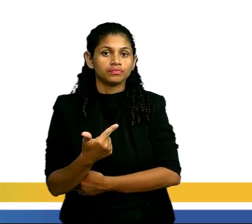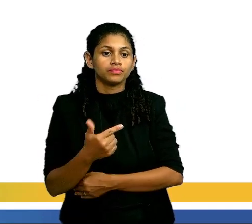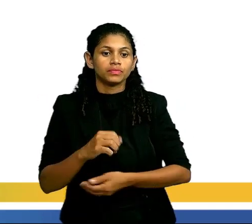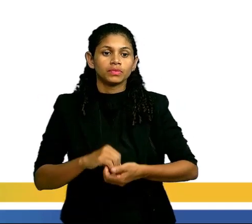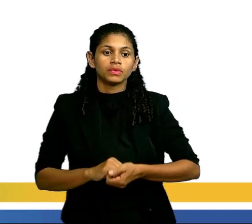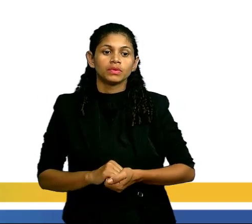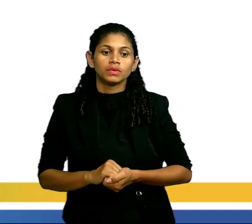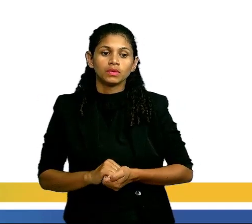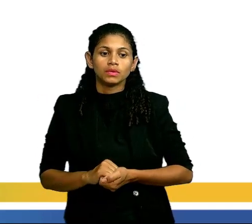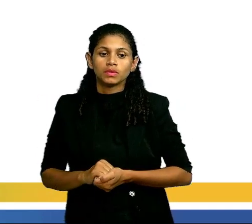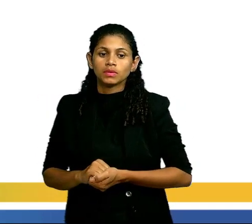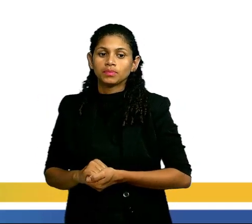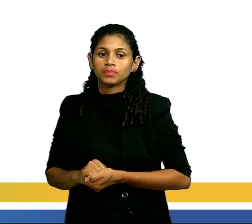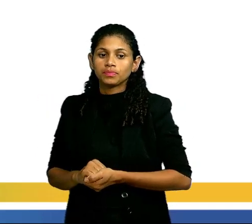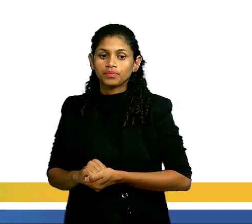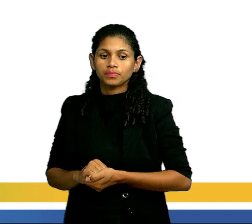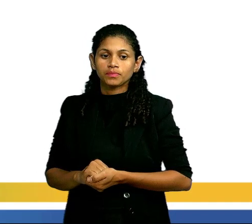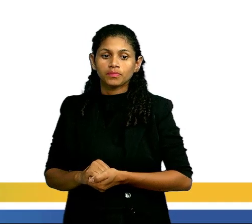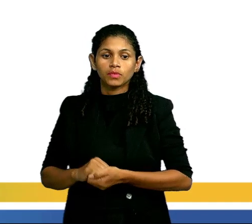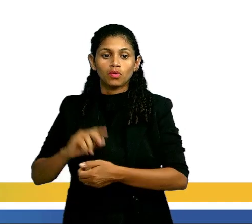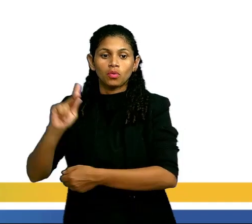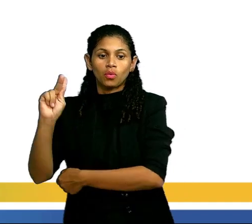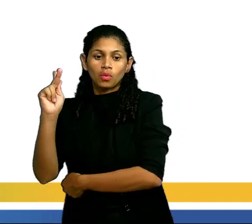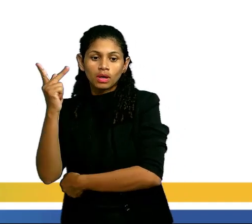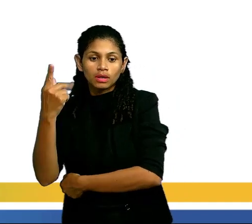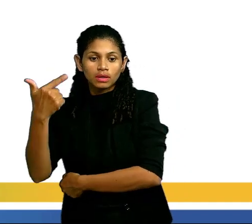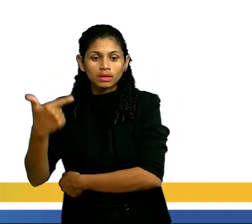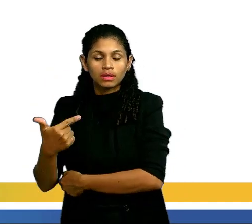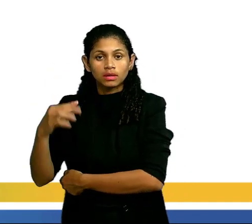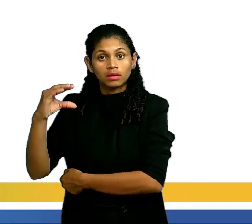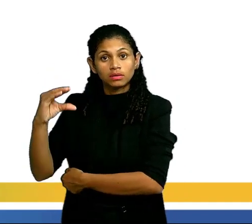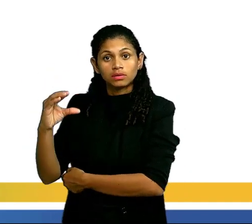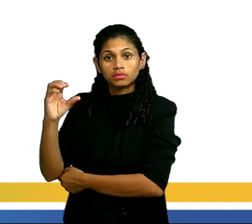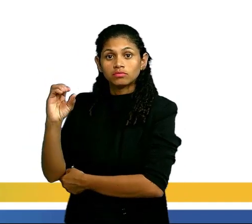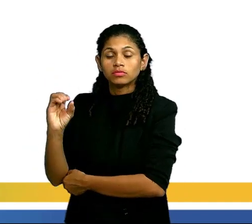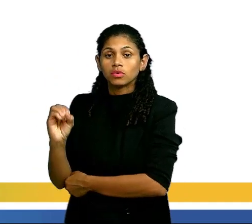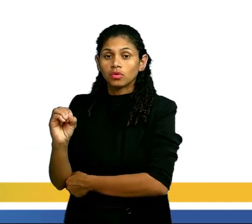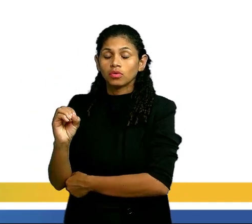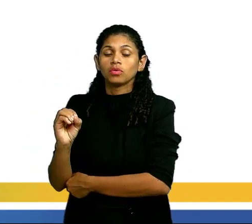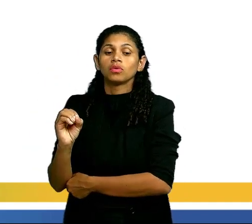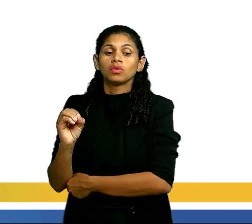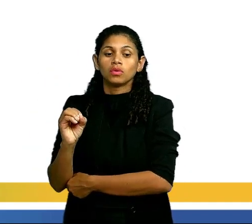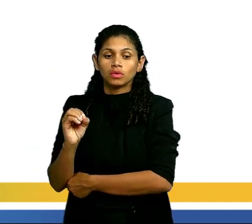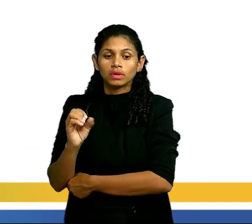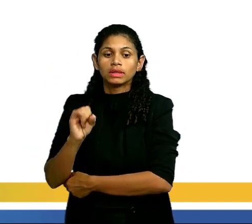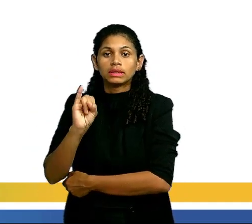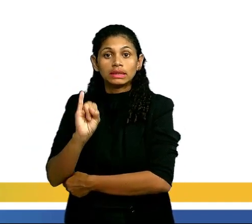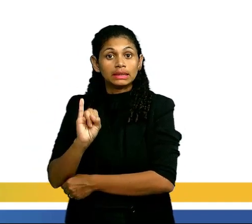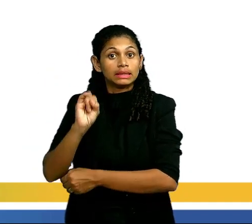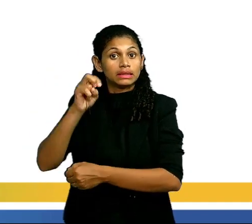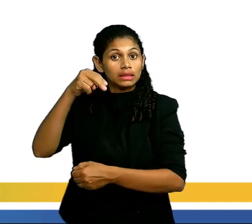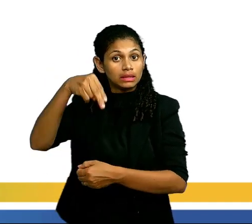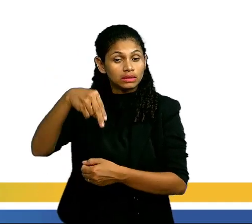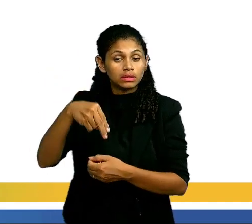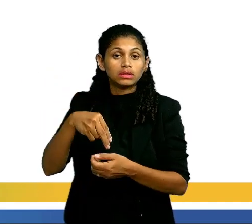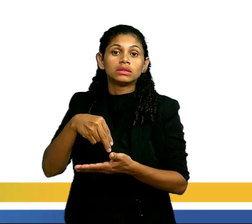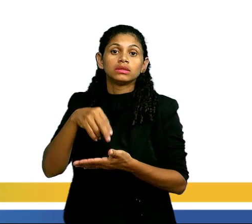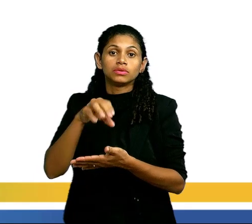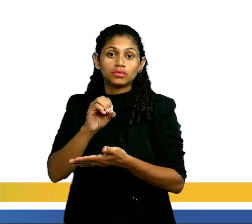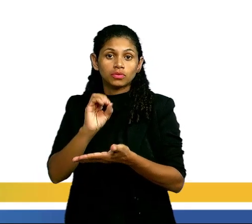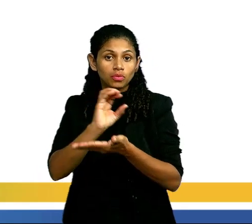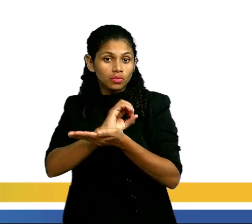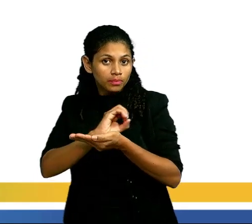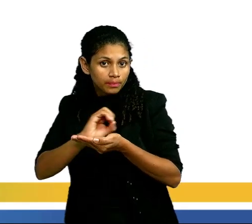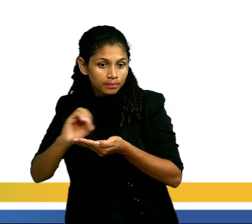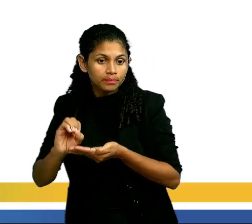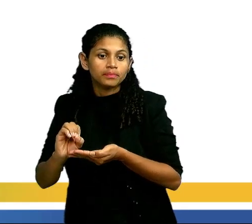óxido. O ácido carbônico também tem carbono na sua estrutura, mas ele também é inorgânico, ele é um ácido inorgânico. E o